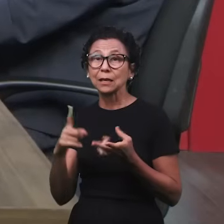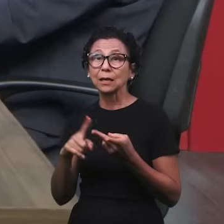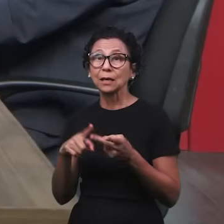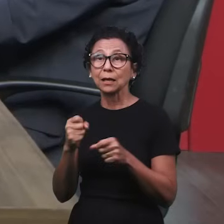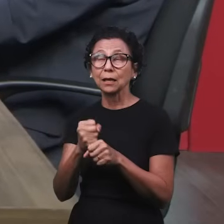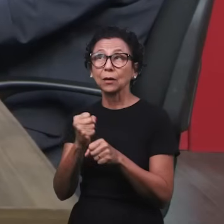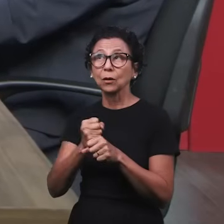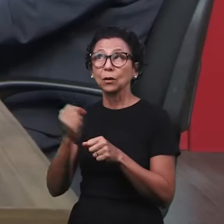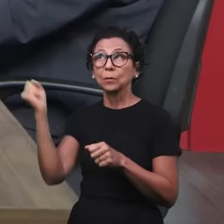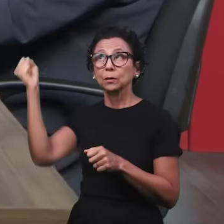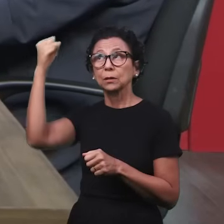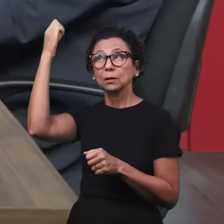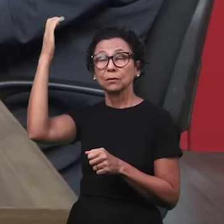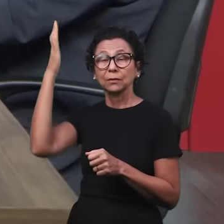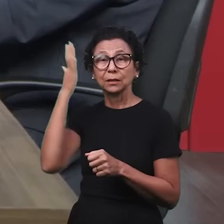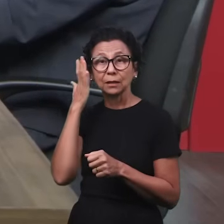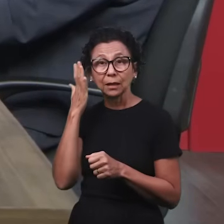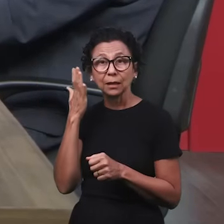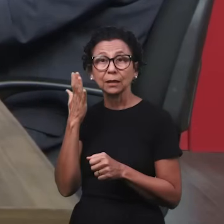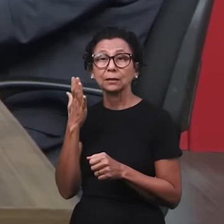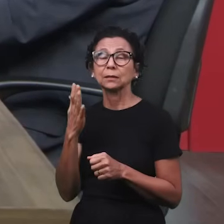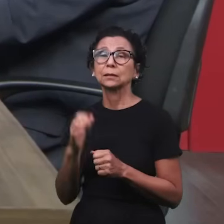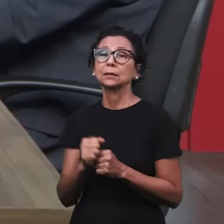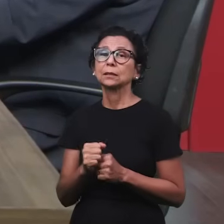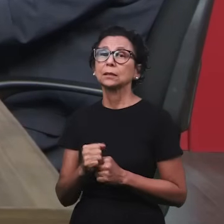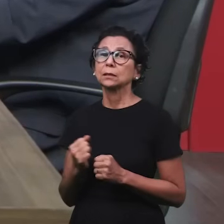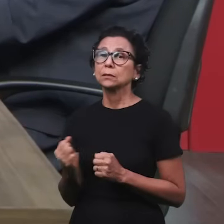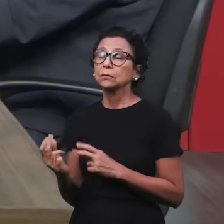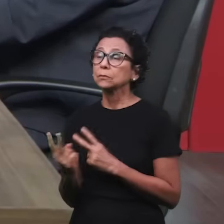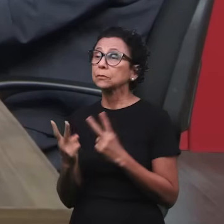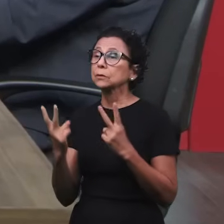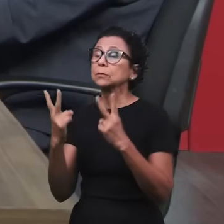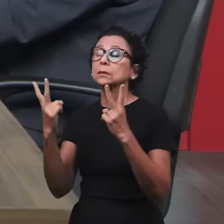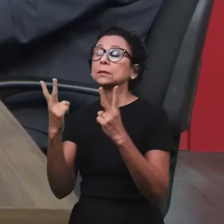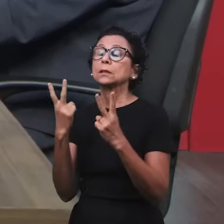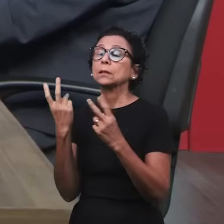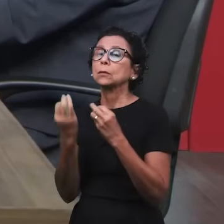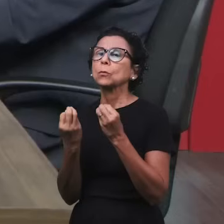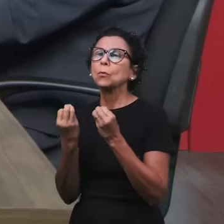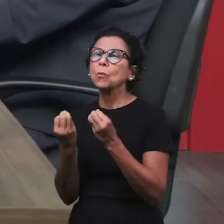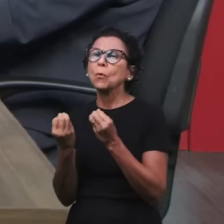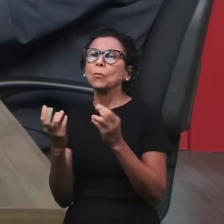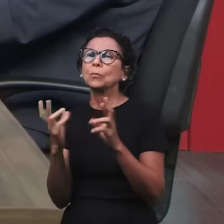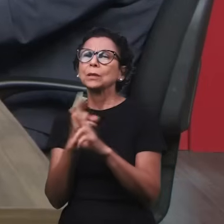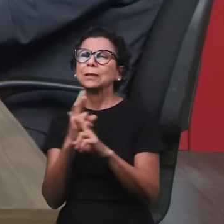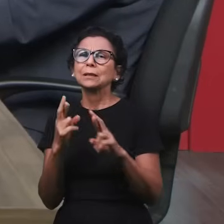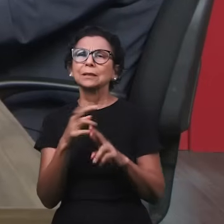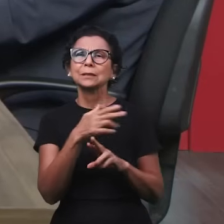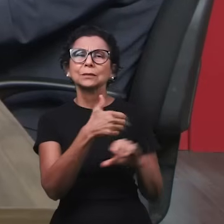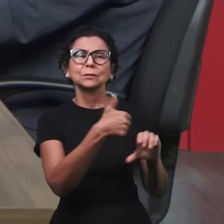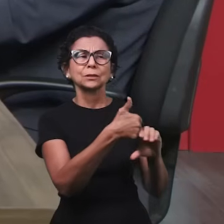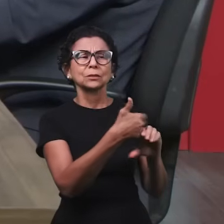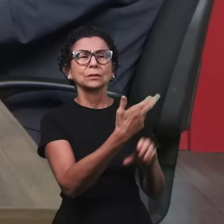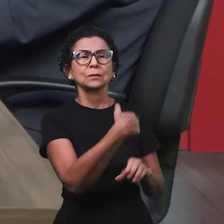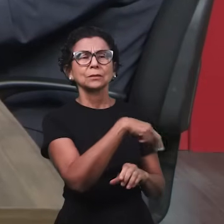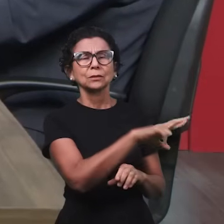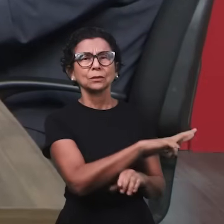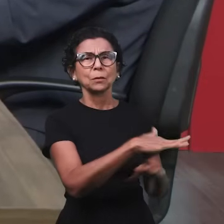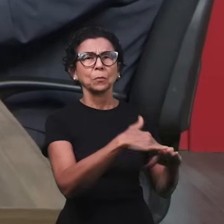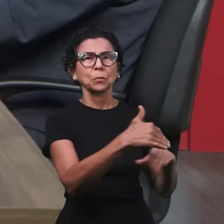do Senhor, e como nós podemos valorizar isso em detrimento de tudo isso que nós observamos aí fora desse cristianismo